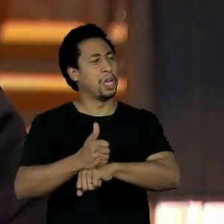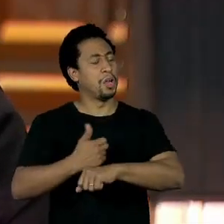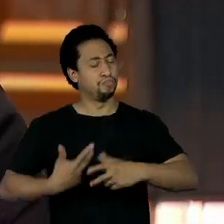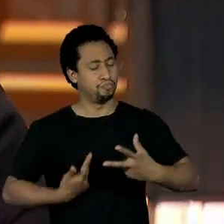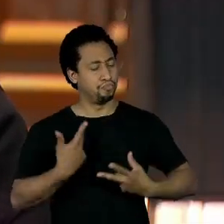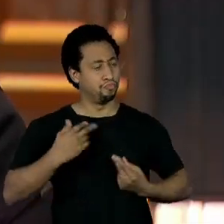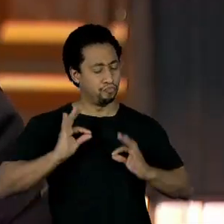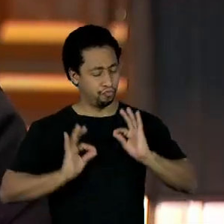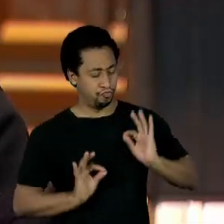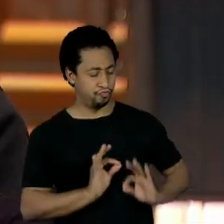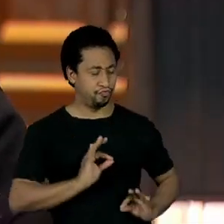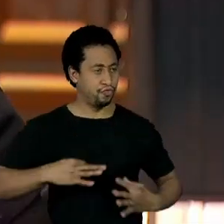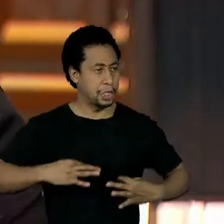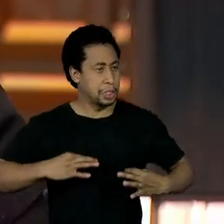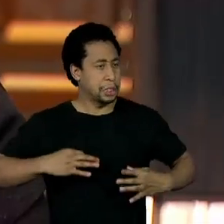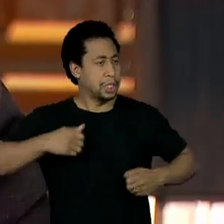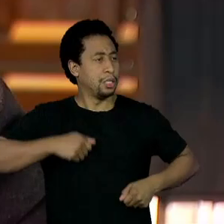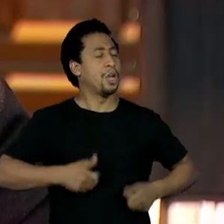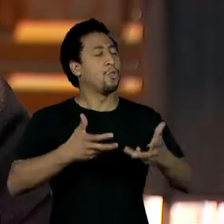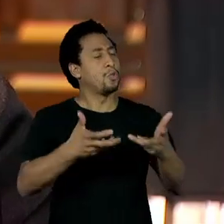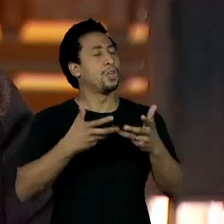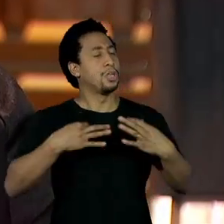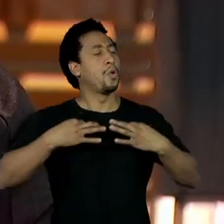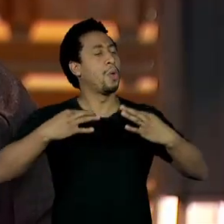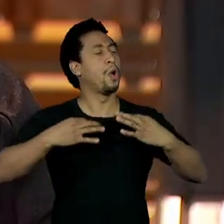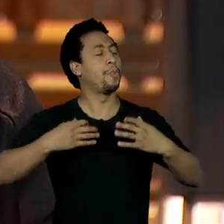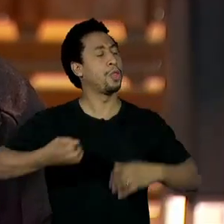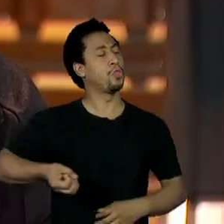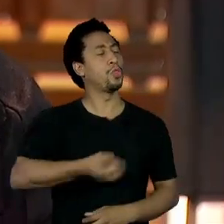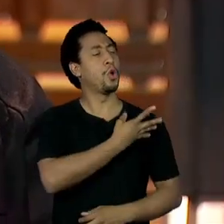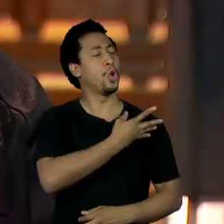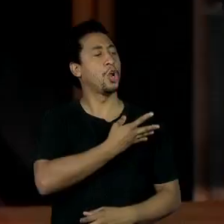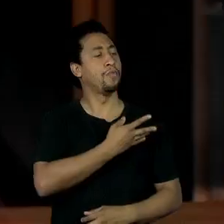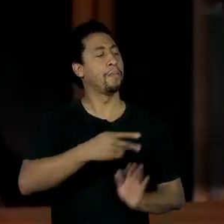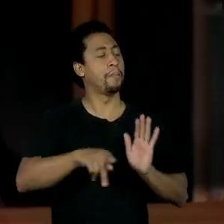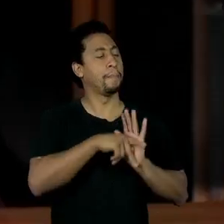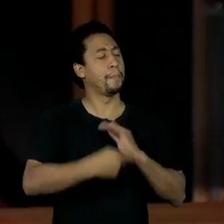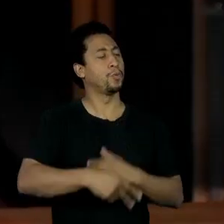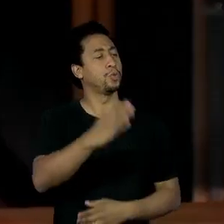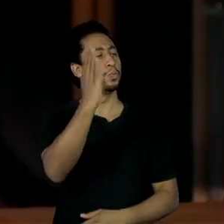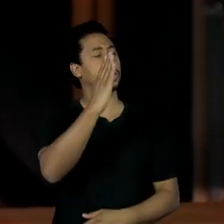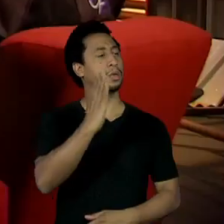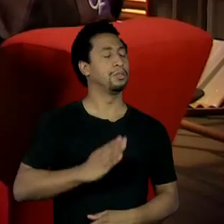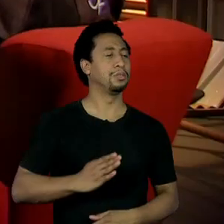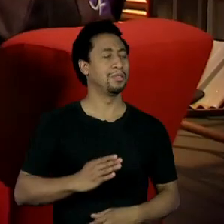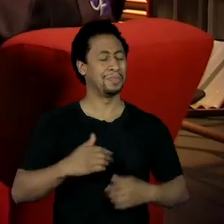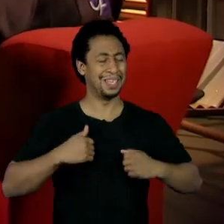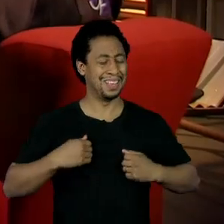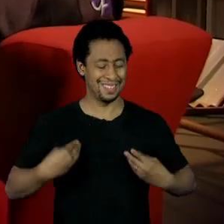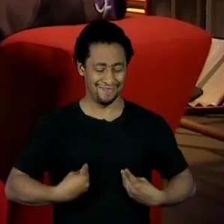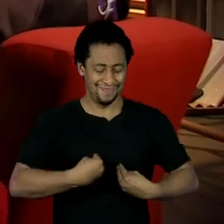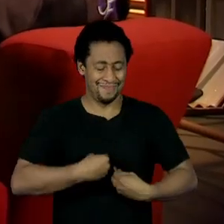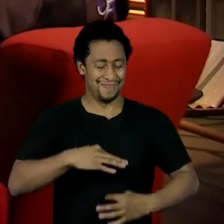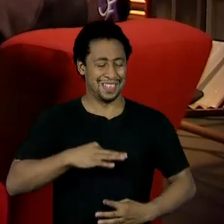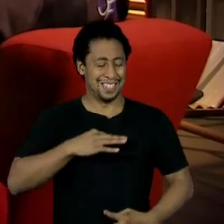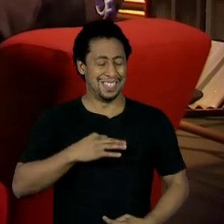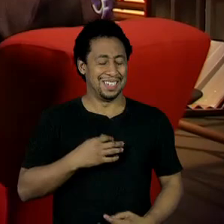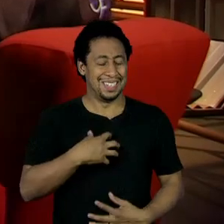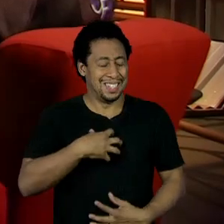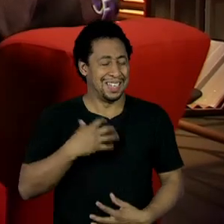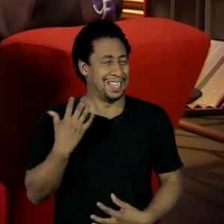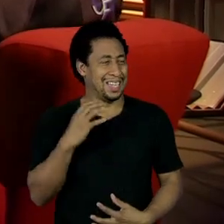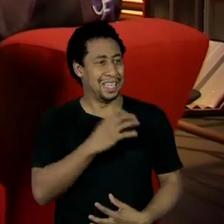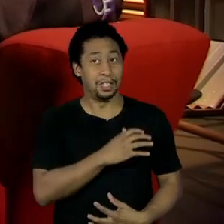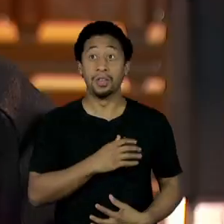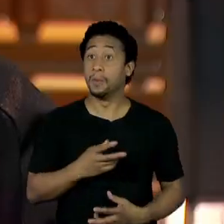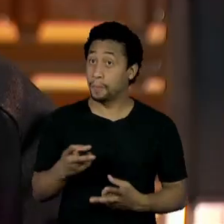queria fazer uma sopa nova, porque eu queria fazer uma sopa mais brasileira. Né? Esse terno esquenta demais. Eu vi que ele estava com